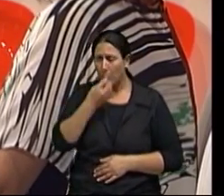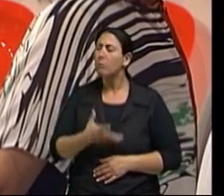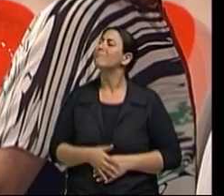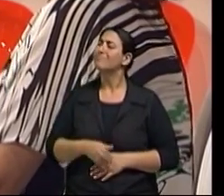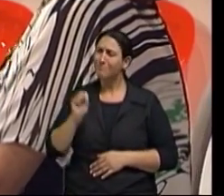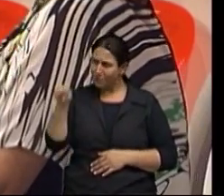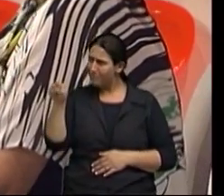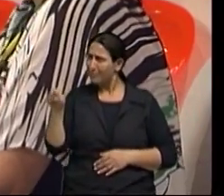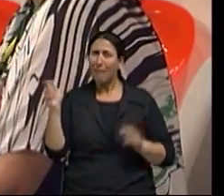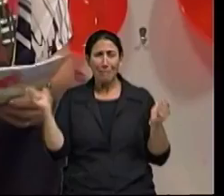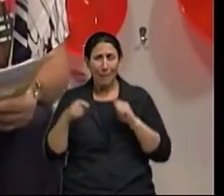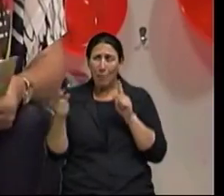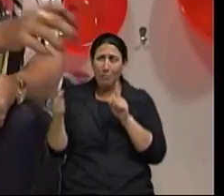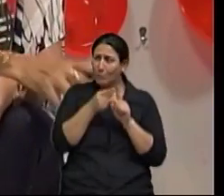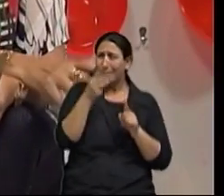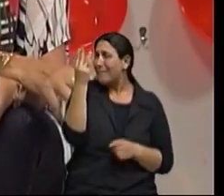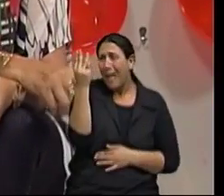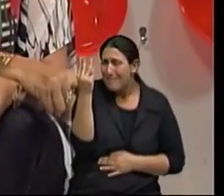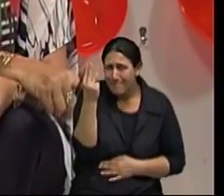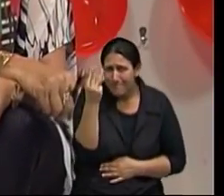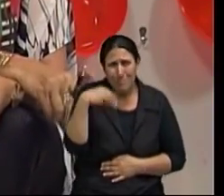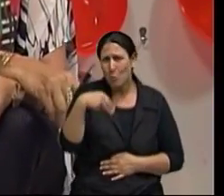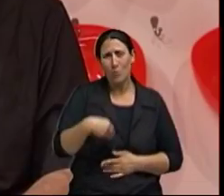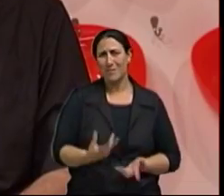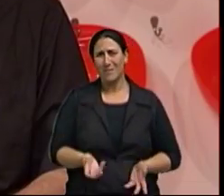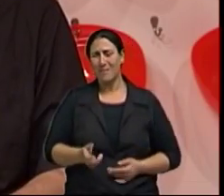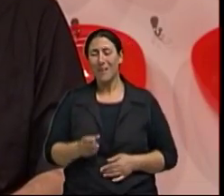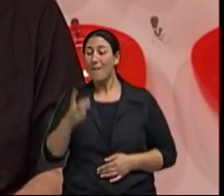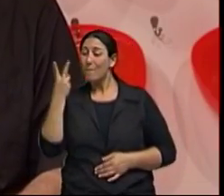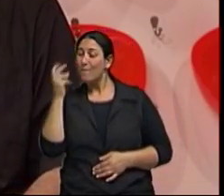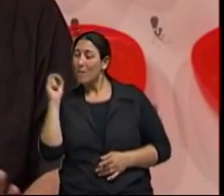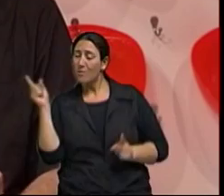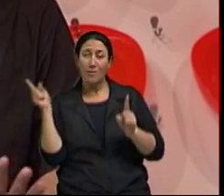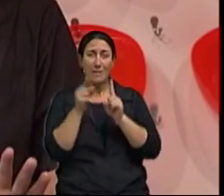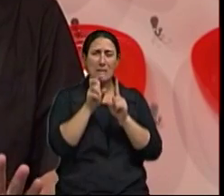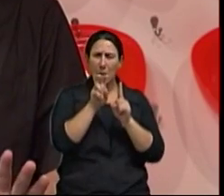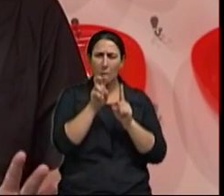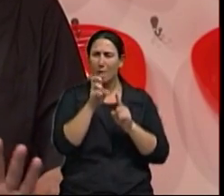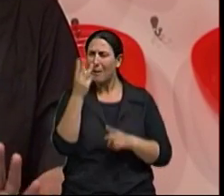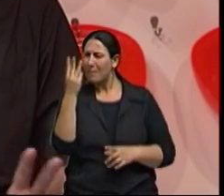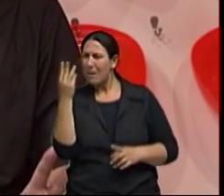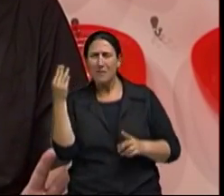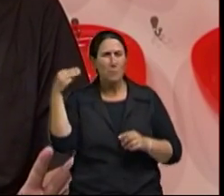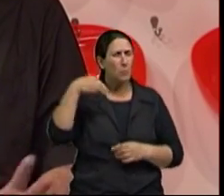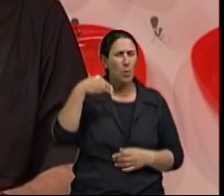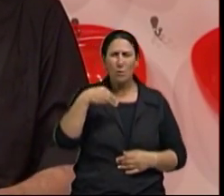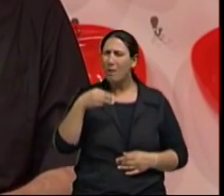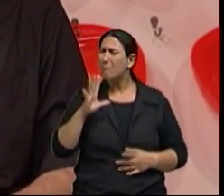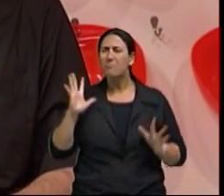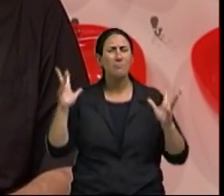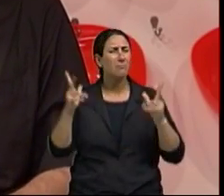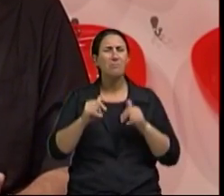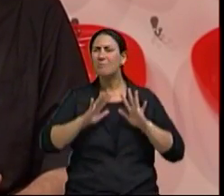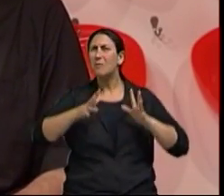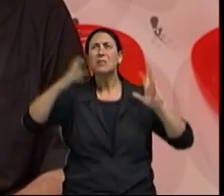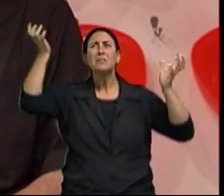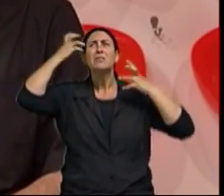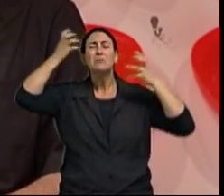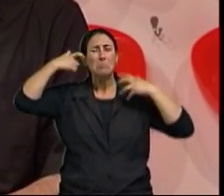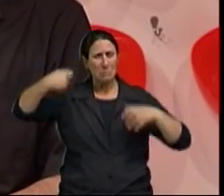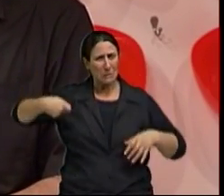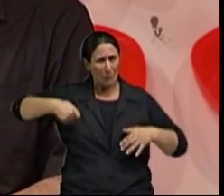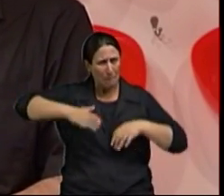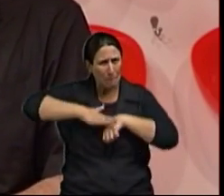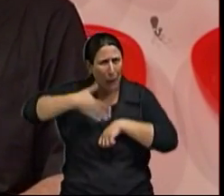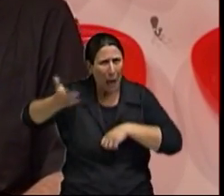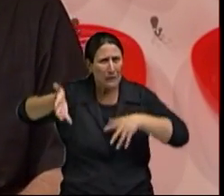reduzir para 3, tá? Dá para reduzir para 3, maravilha. Mais que 3 minutos, já tem alguns estudos que mostram que ninguém limpa precisa, mais nada. Ninguém precisa. Além de 3